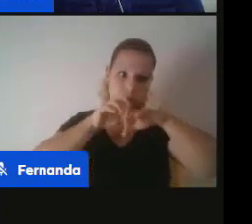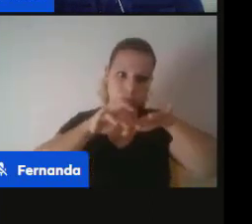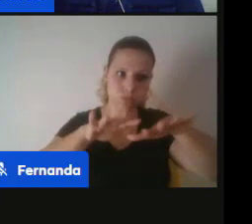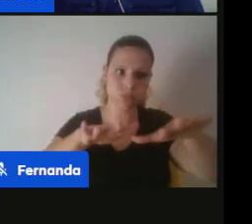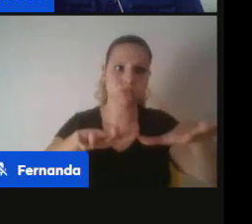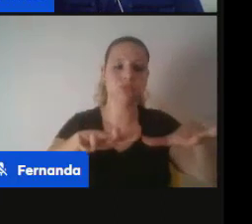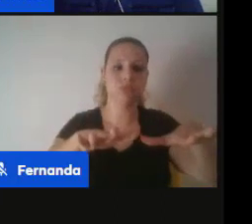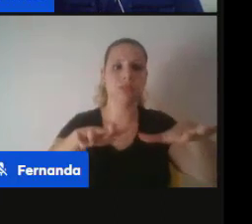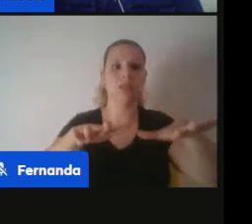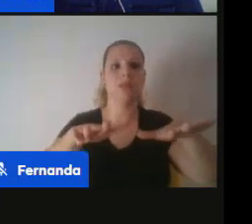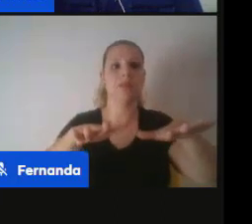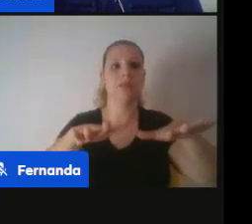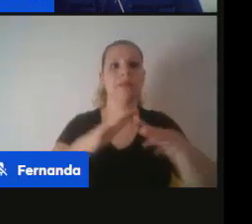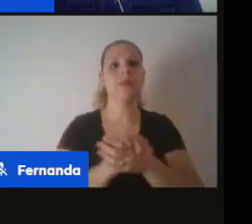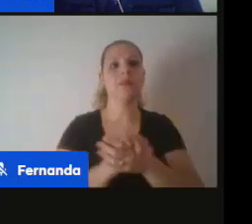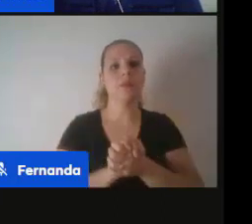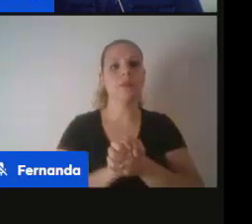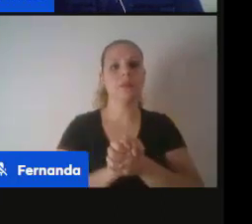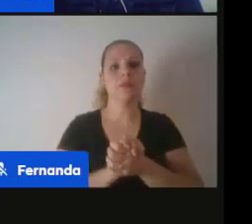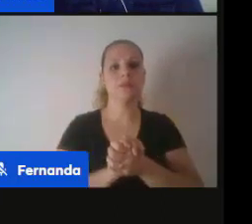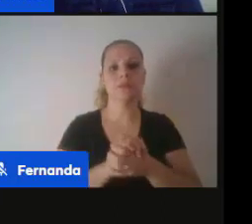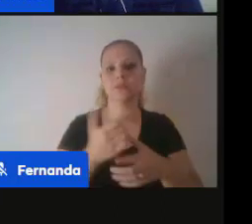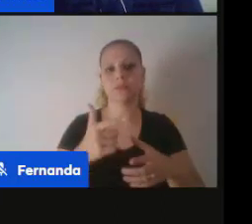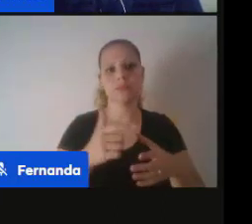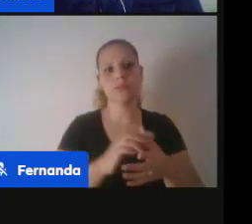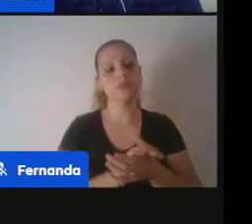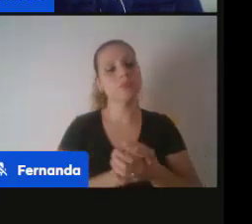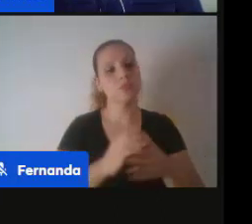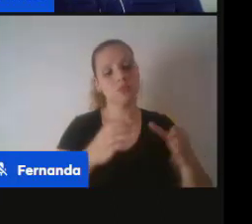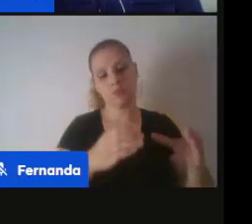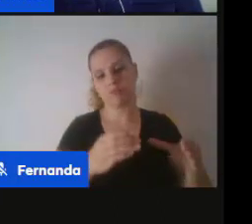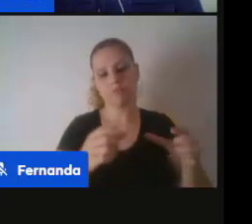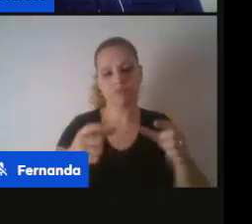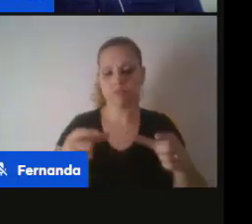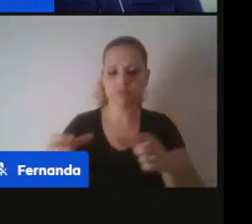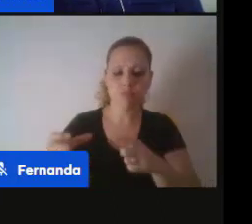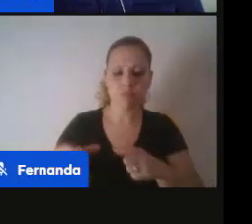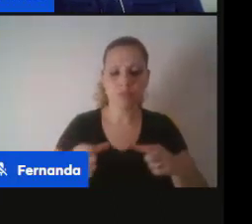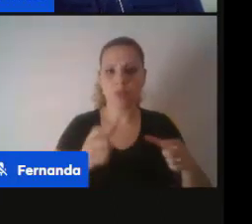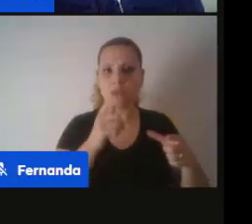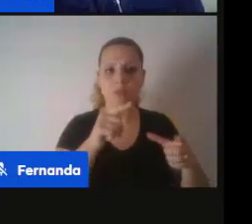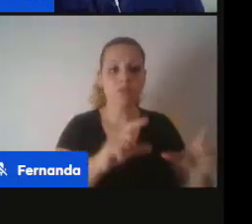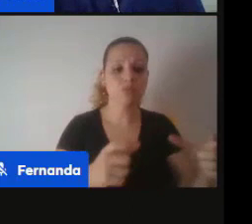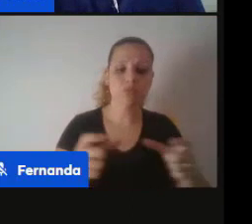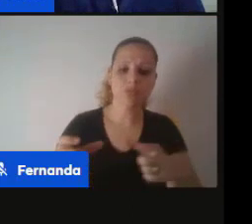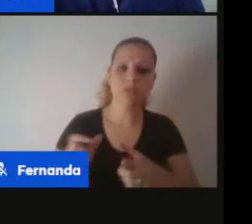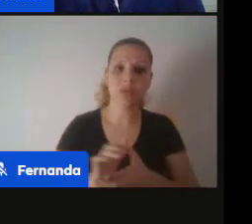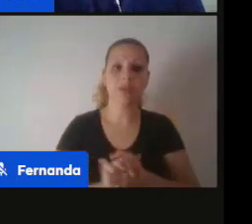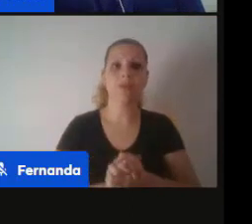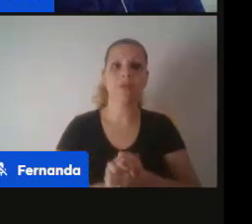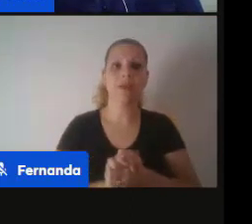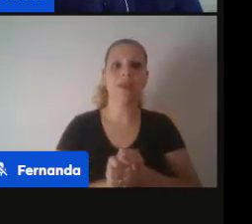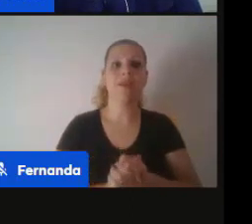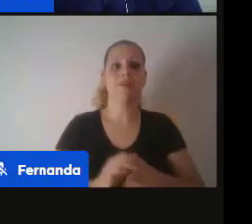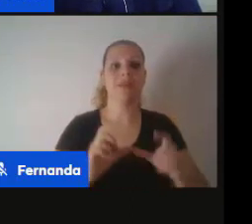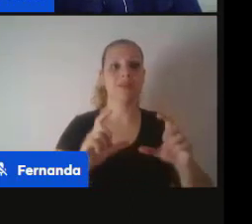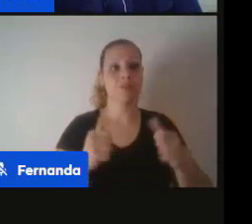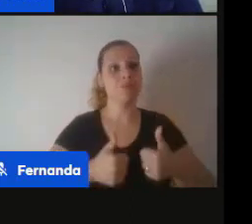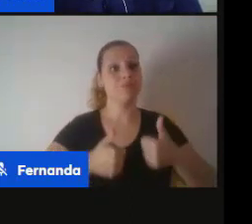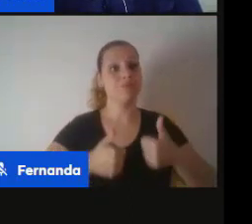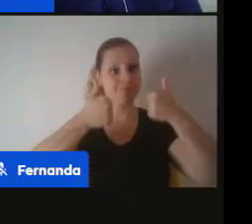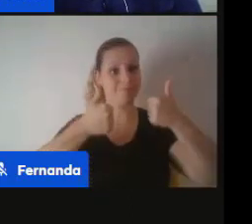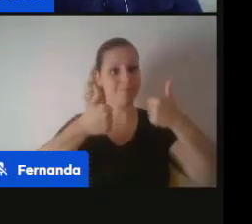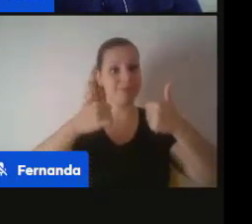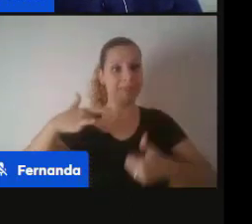risco de proliferação do vetor, assim, os criadores, a gente vai premiar essa instituição com selo de qualidade, com selo